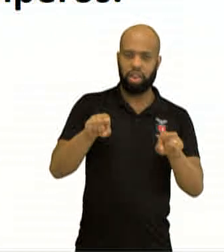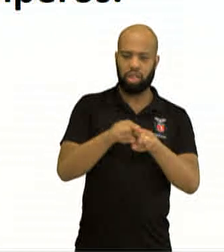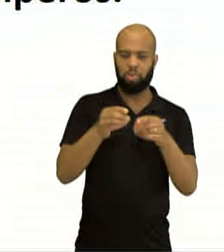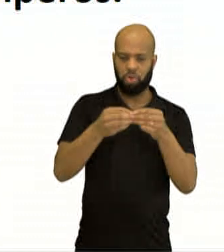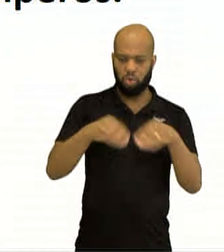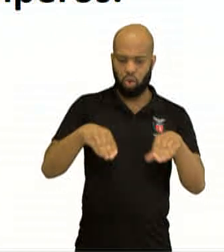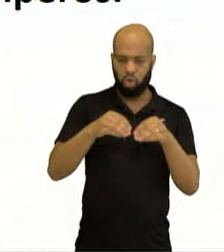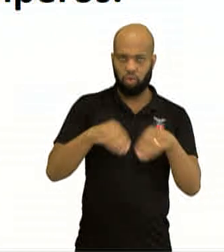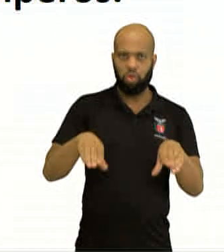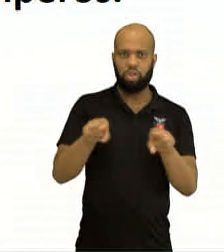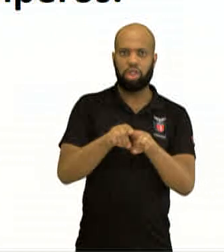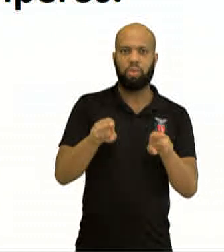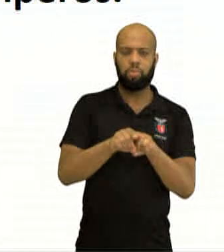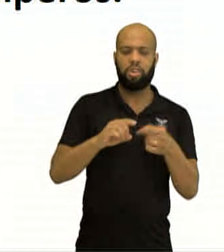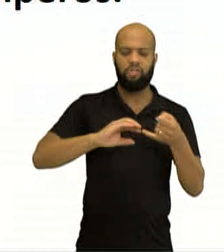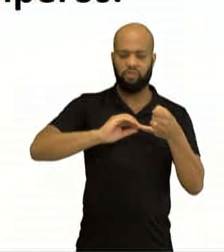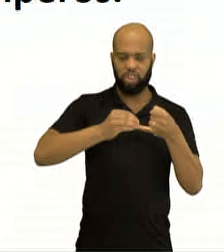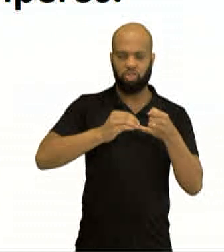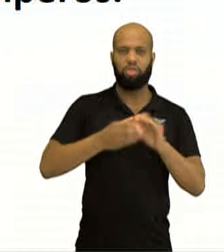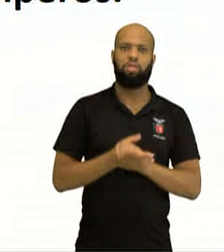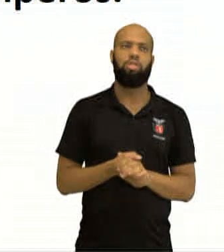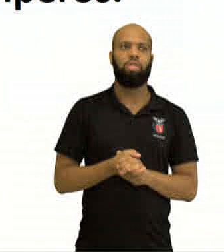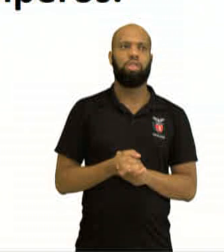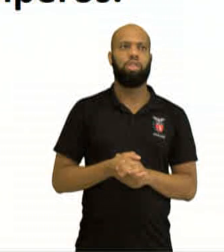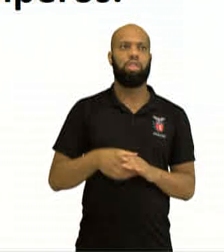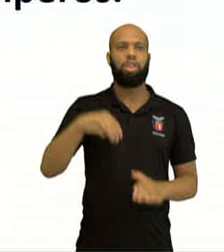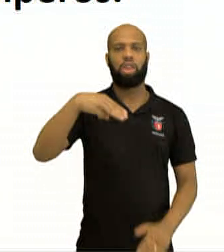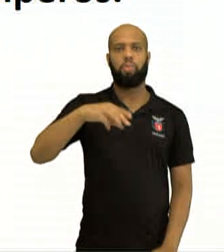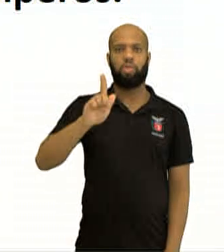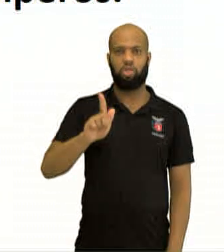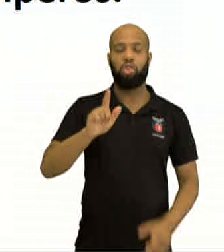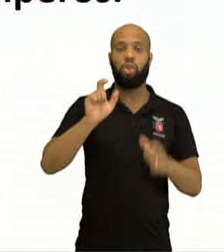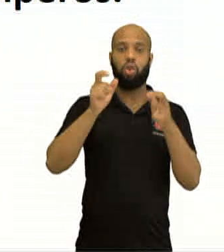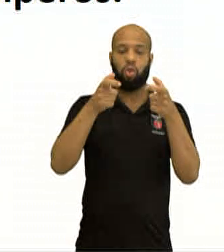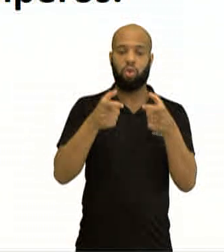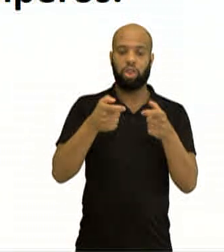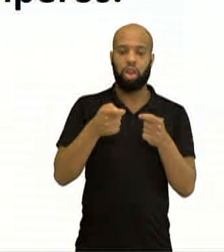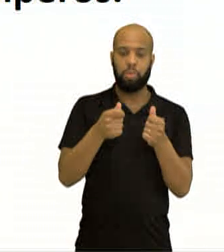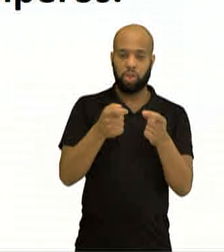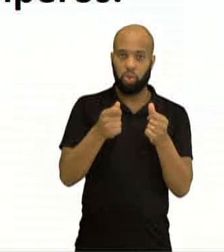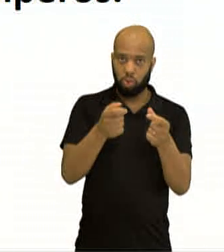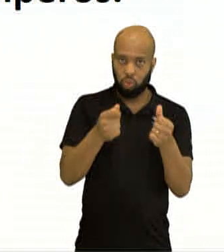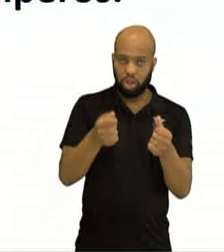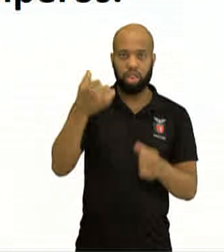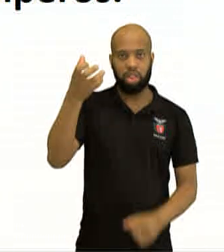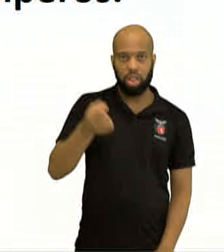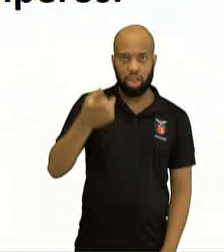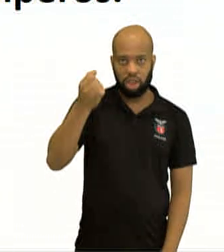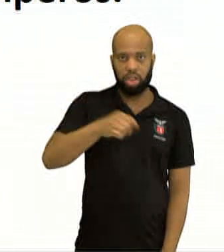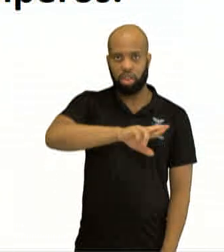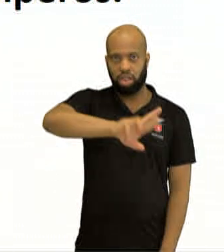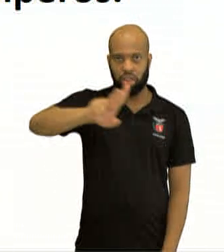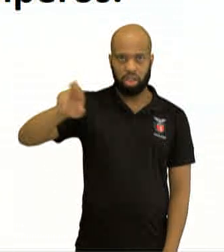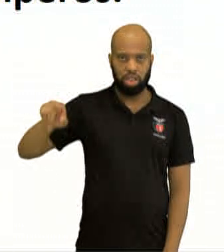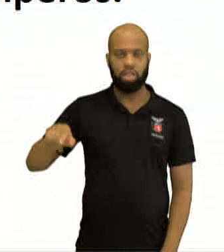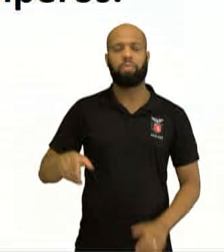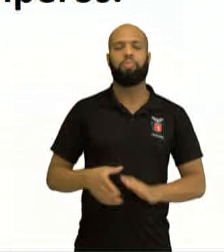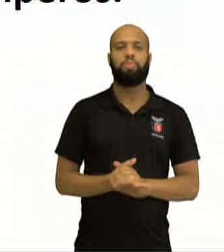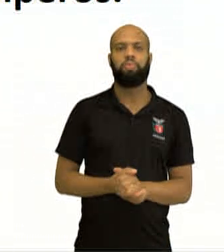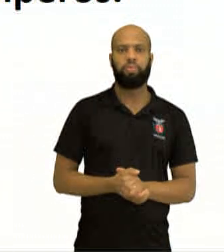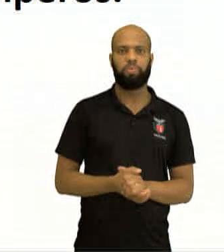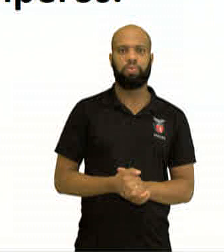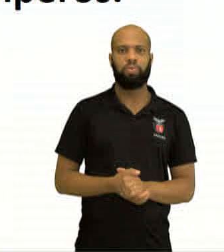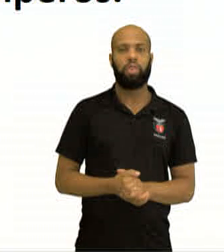ovo, feijão, beterraba. O magnésio no amendoim, nos leites e derivados, nos grãos integrais.